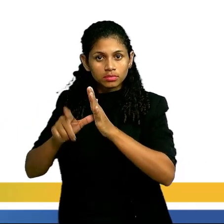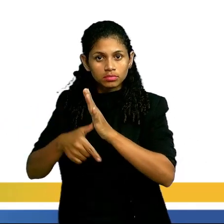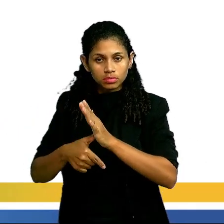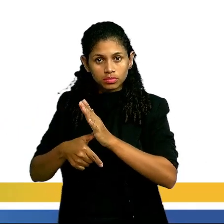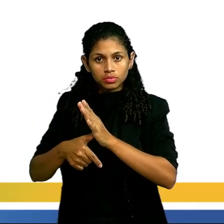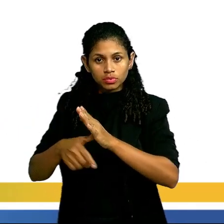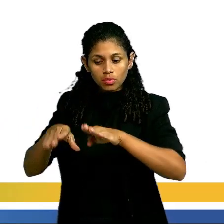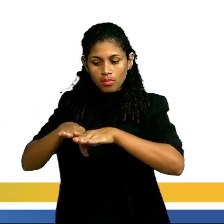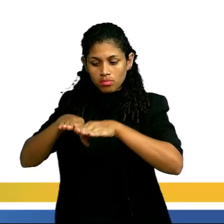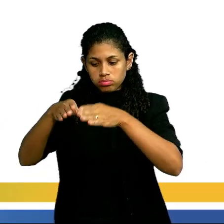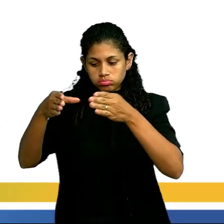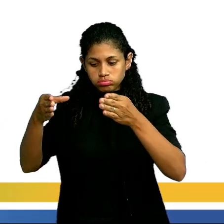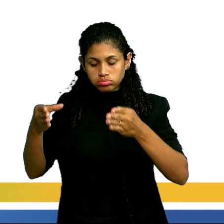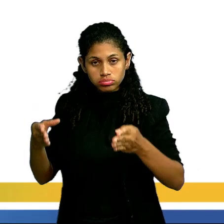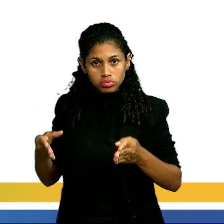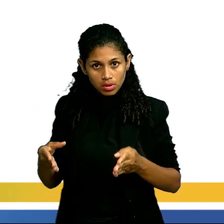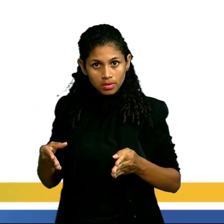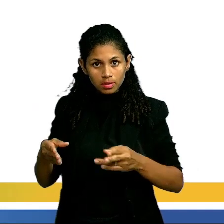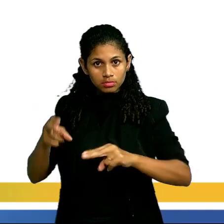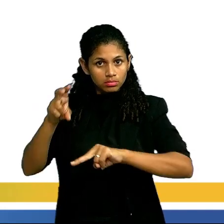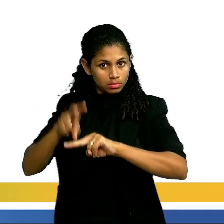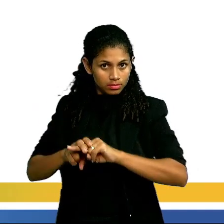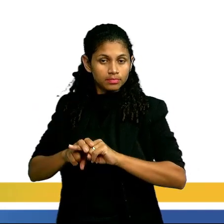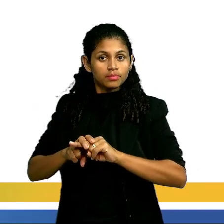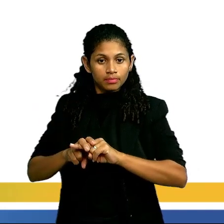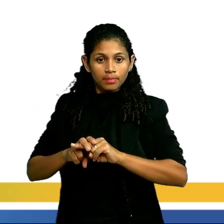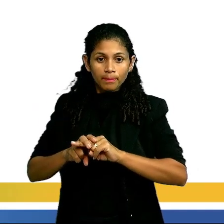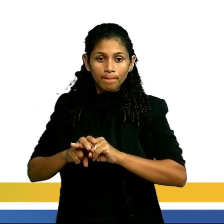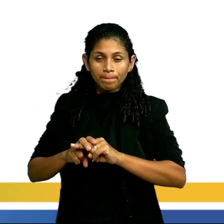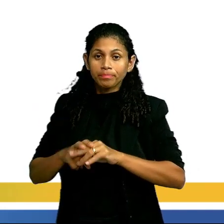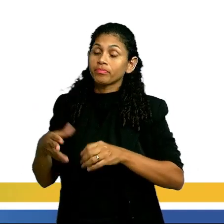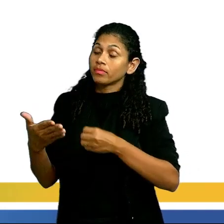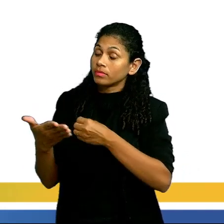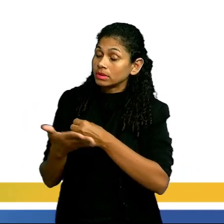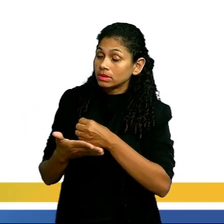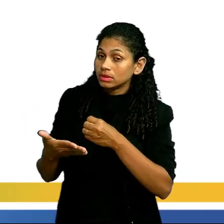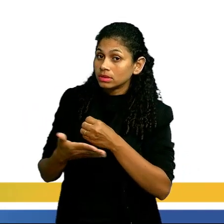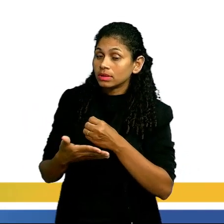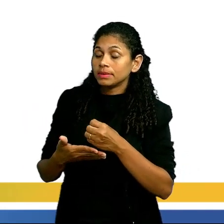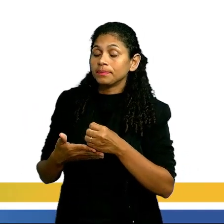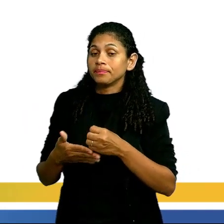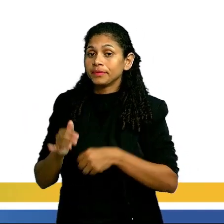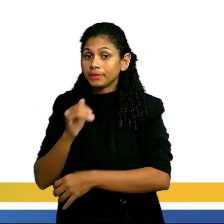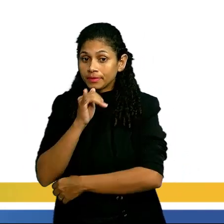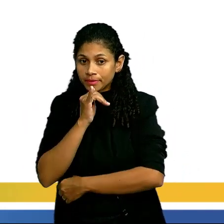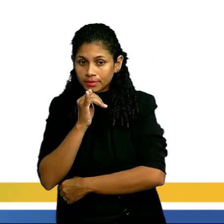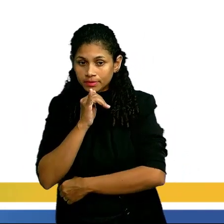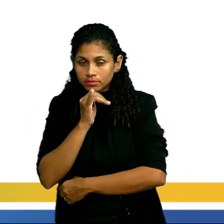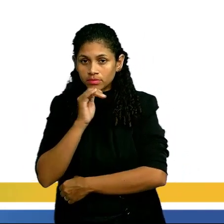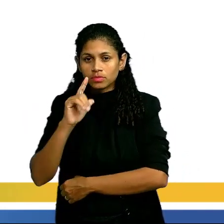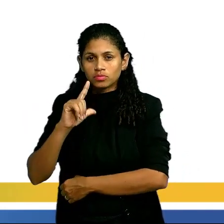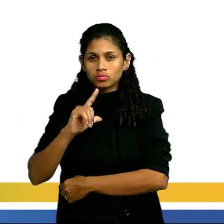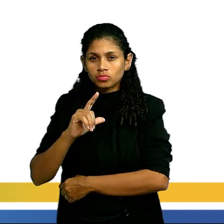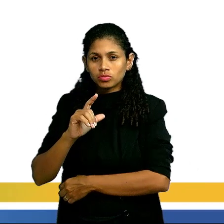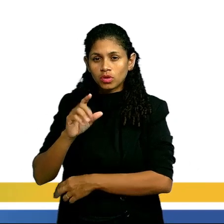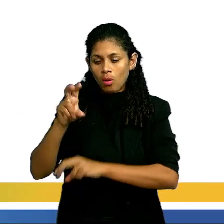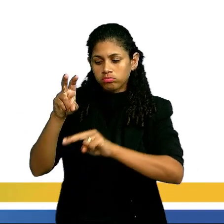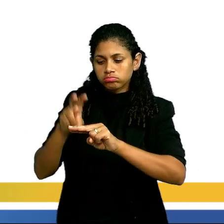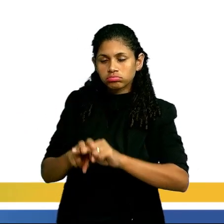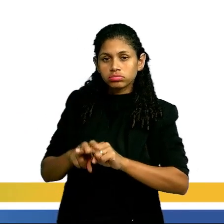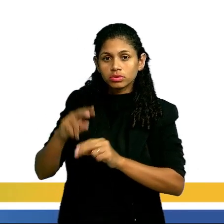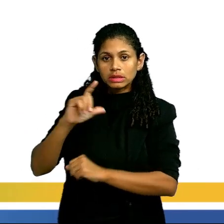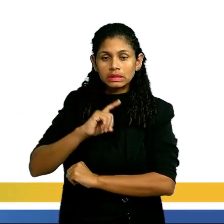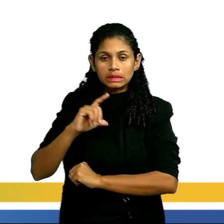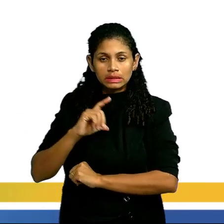assento. Considere ainda, tá, que a poltrona tenha as dimensões dadas